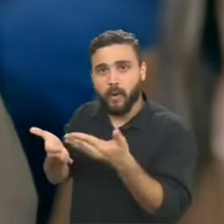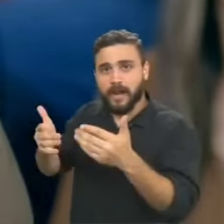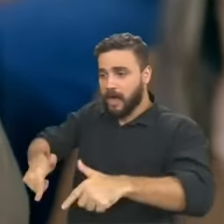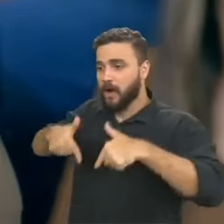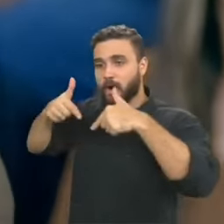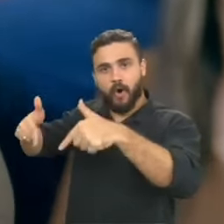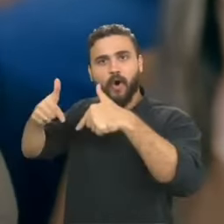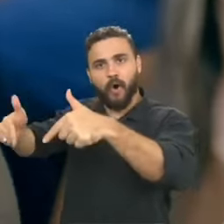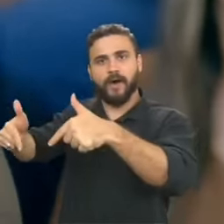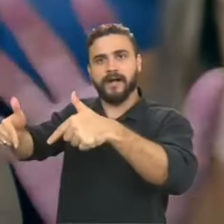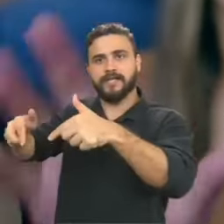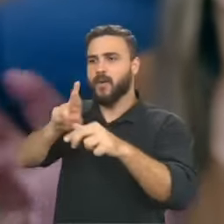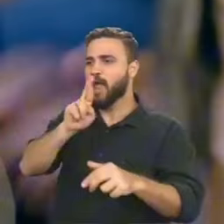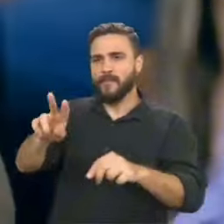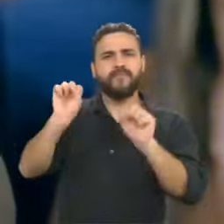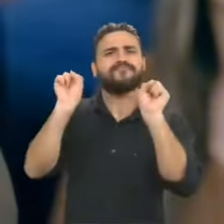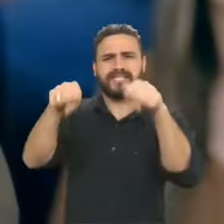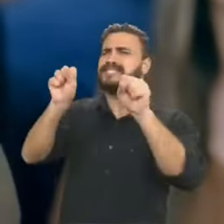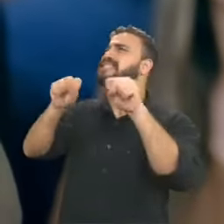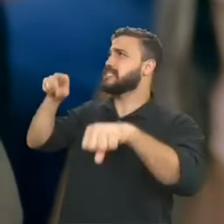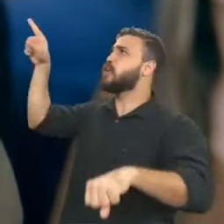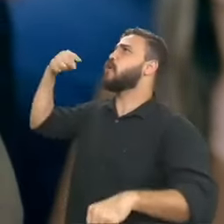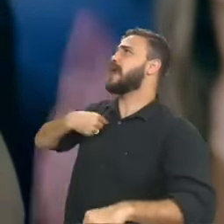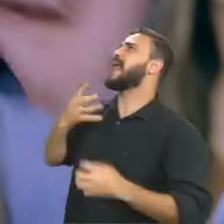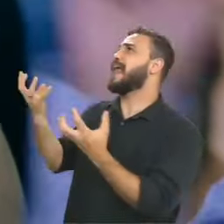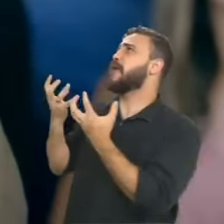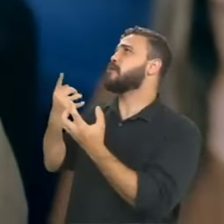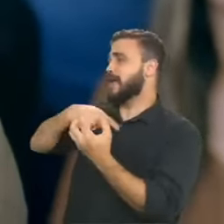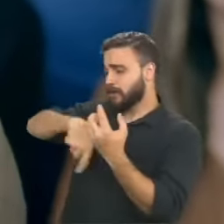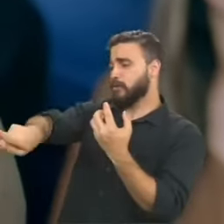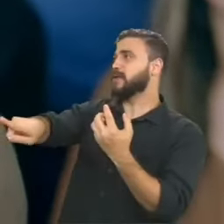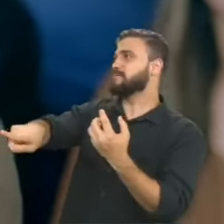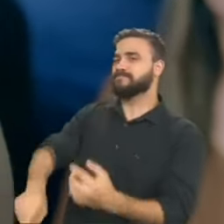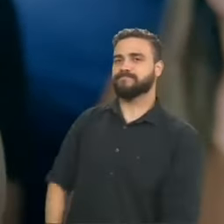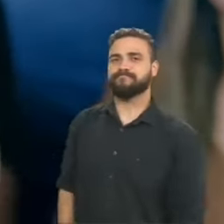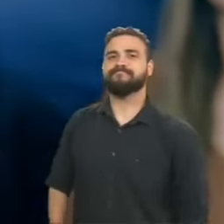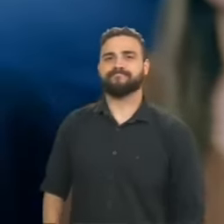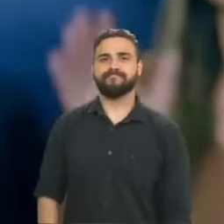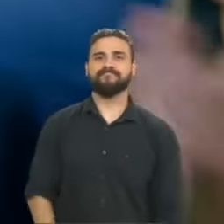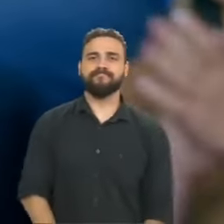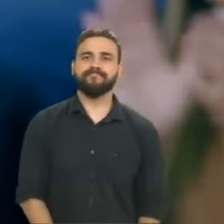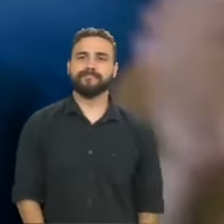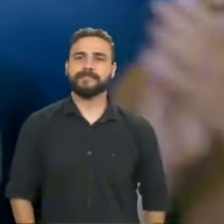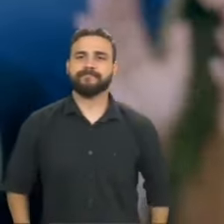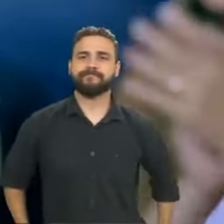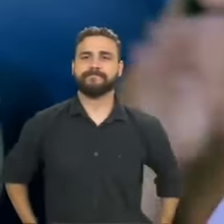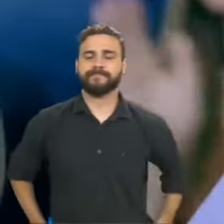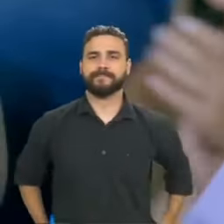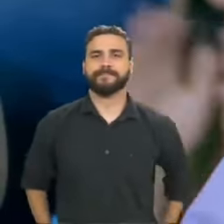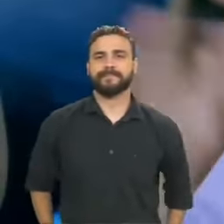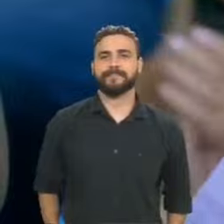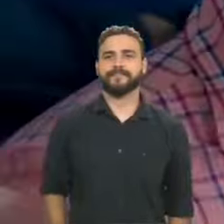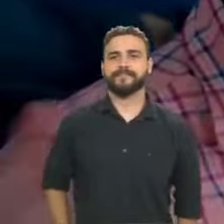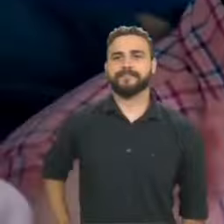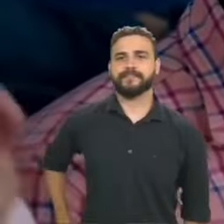e nós vamos ver os campos branquinhos sendo colhidos, como está acontecendo lá em Angola.